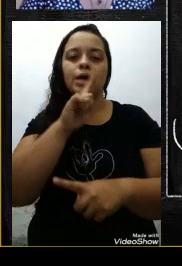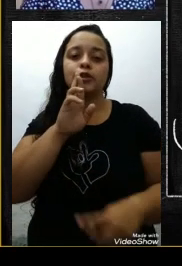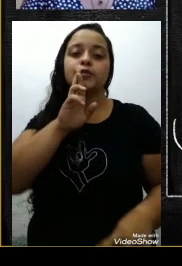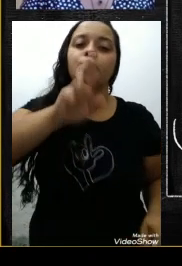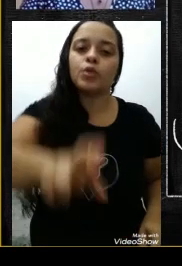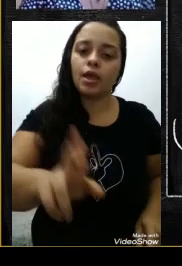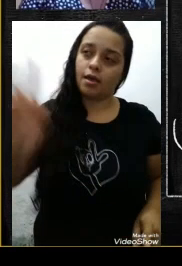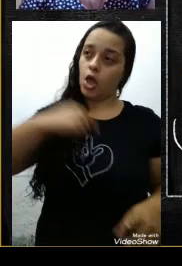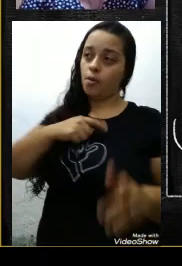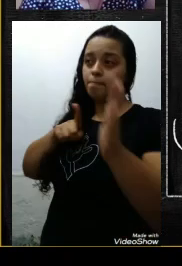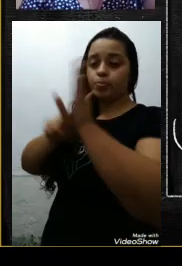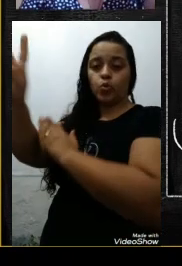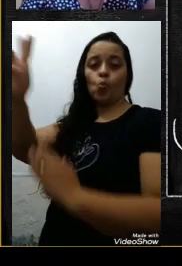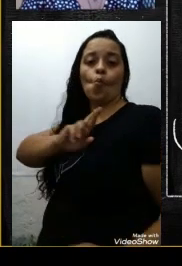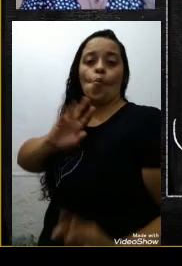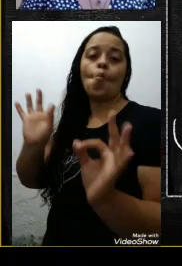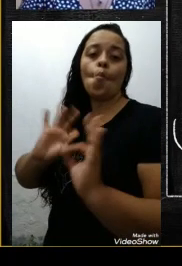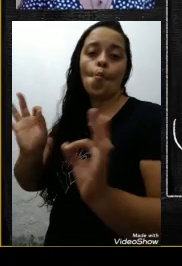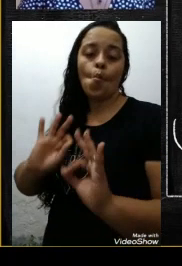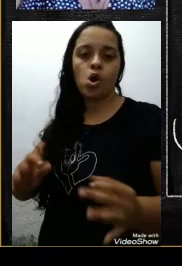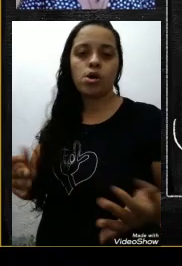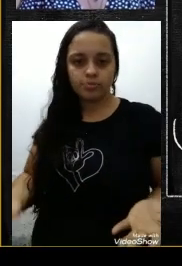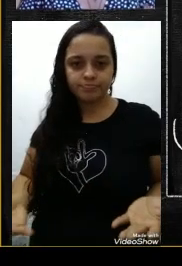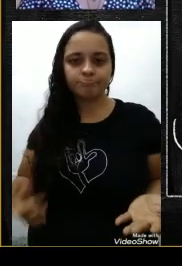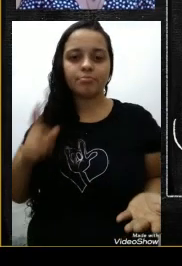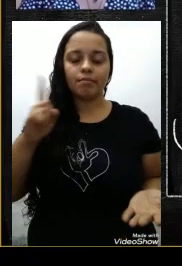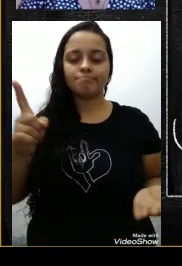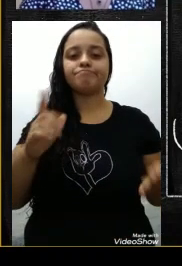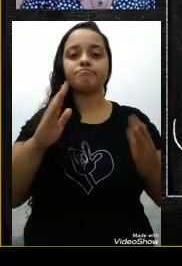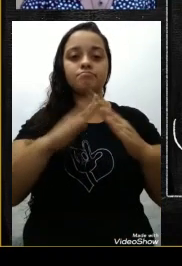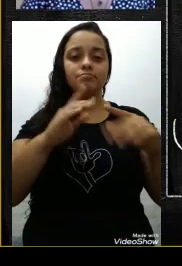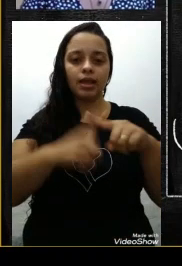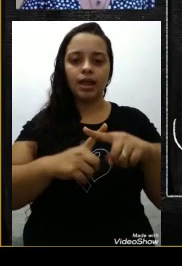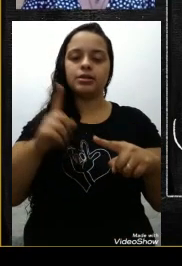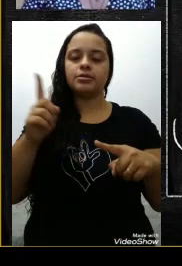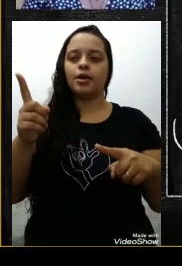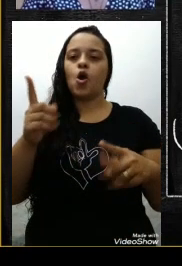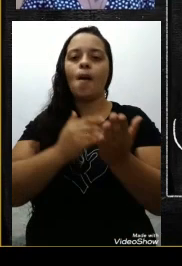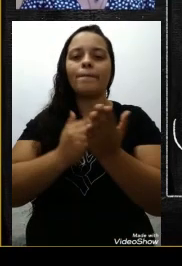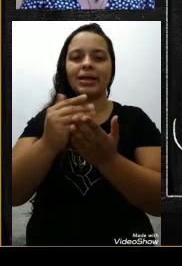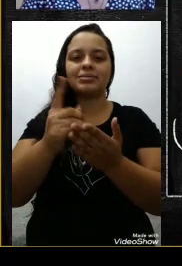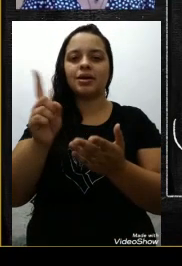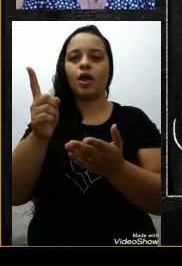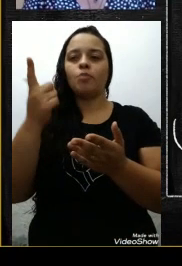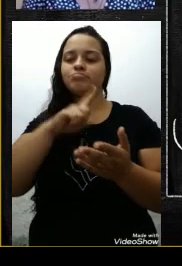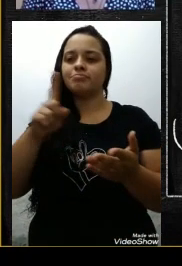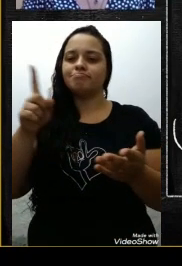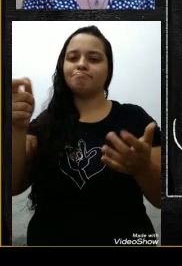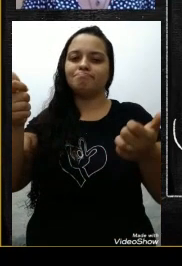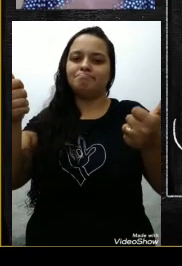igreja não traz nenhum tipo de alento, né? O prestígio da igreja começa a cair nesse momento. A gente